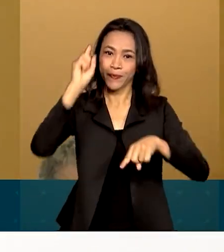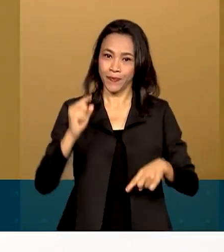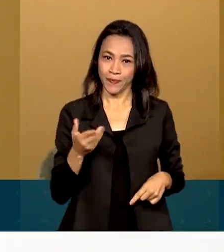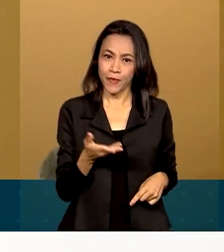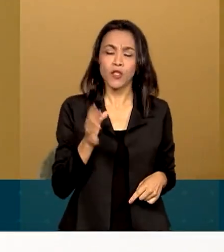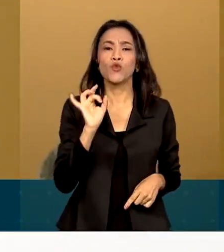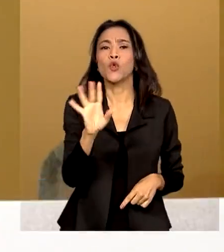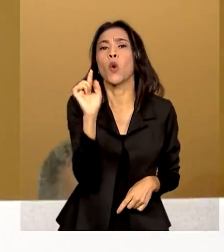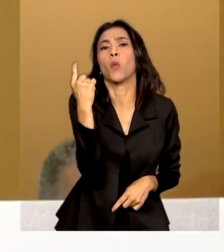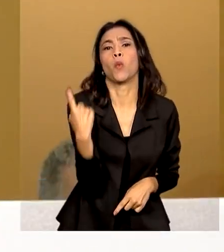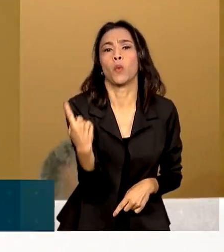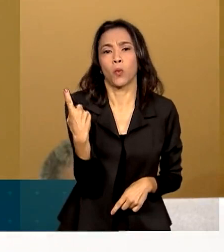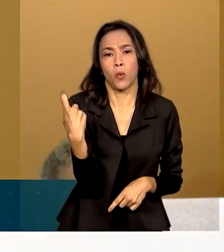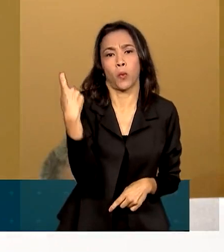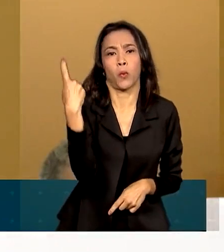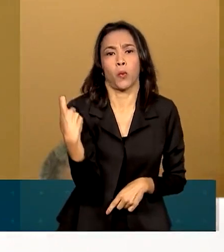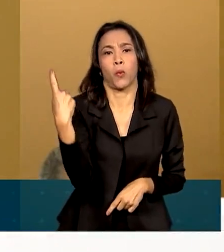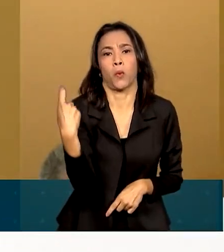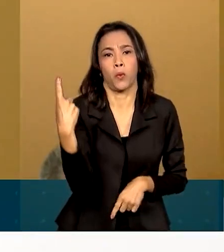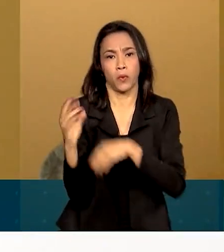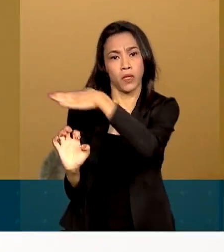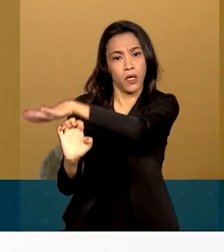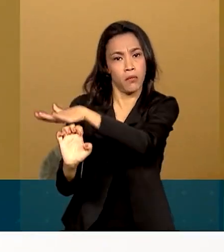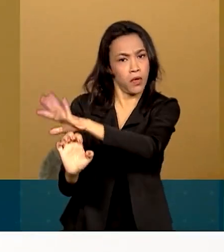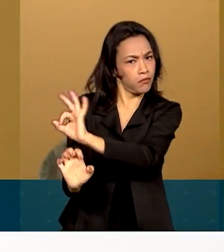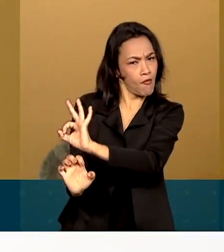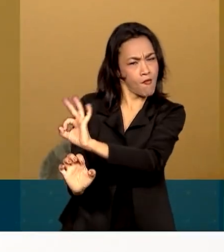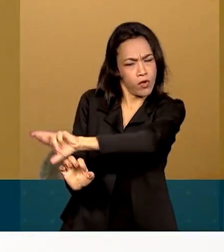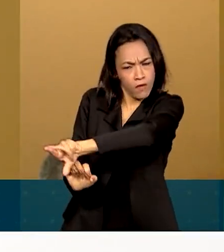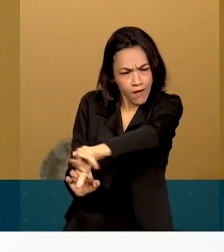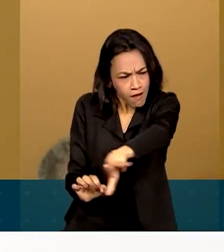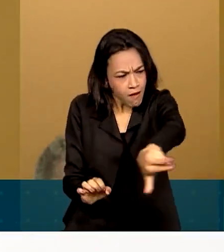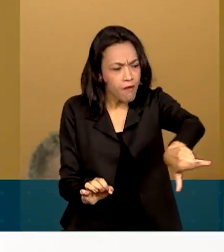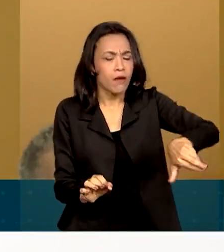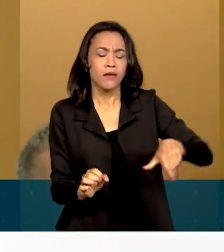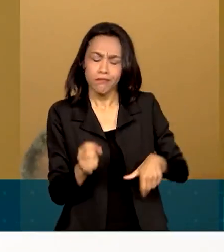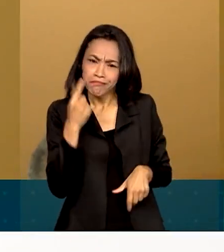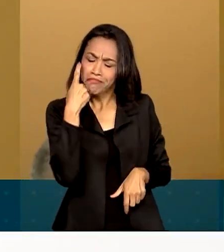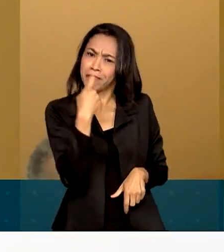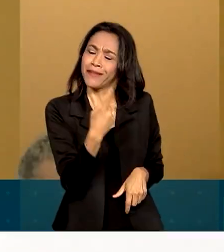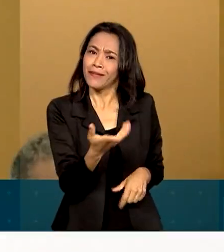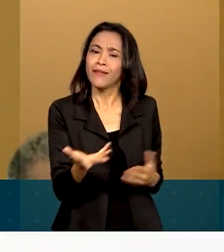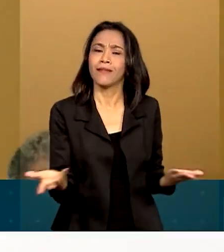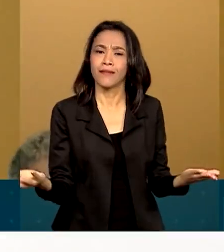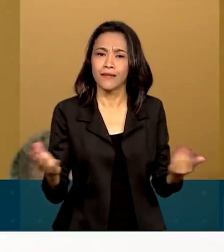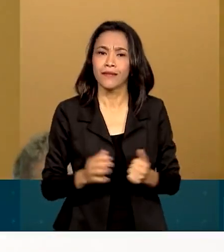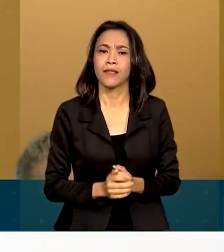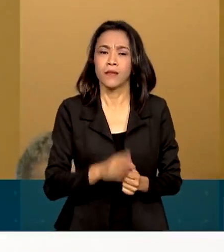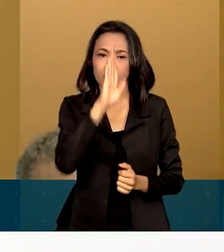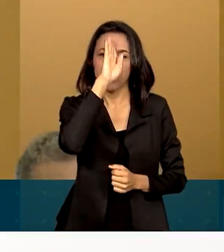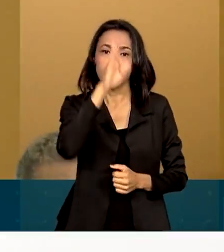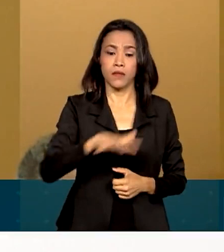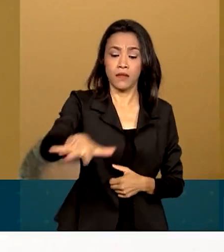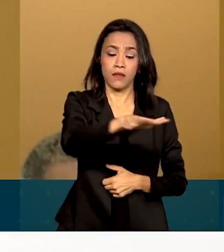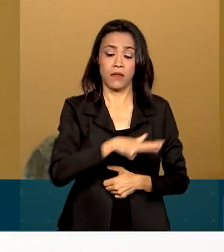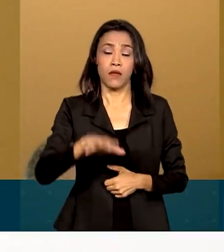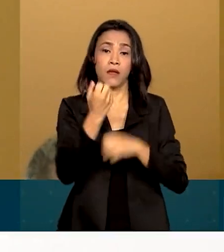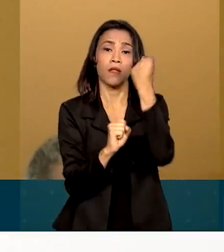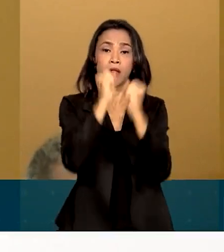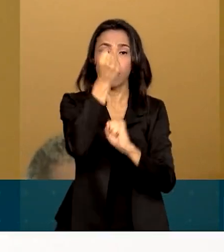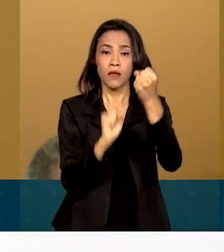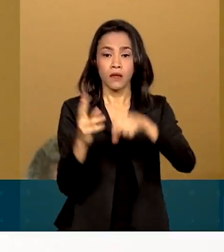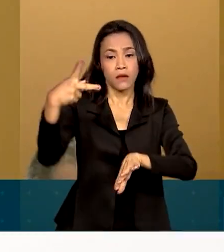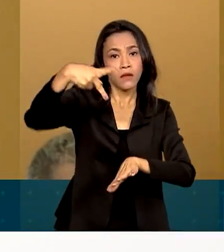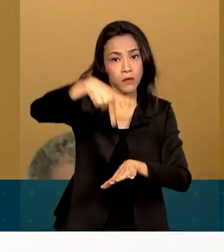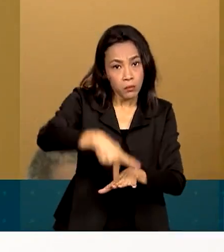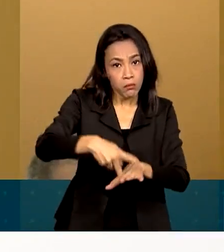concentrado na mão de uma única empresa, teve uma diversificação bem interessante. E, principalmente, a indústria do petróleo, ela continua sendo